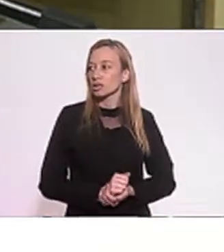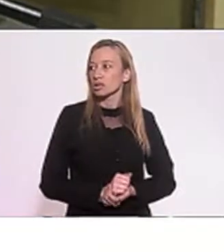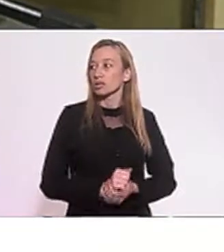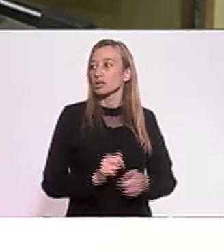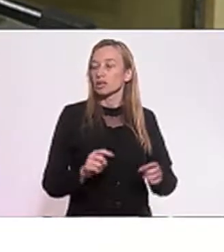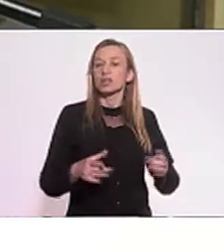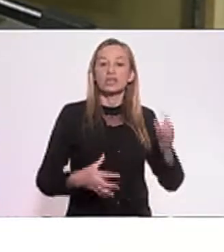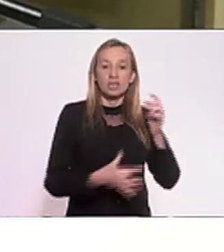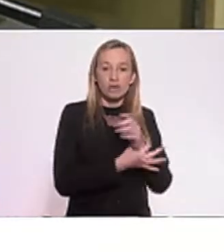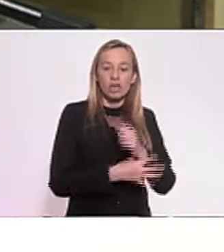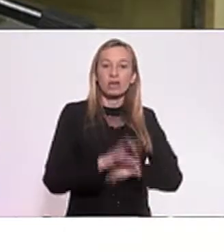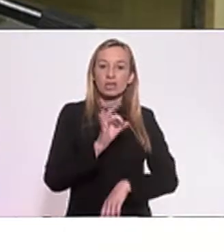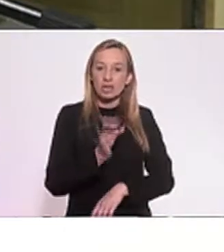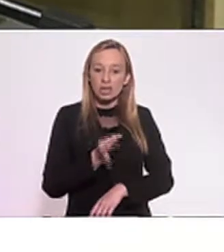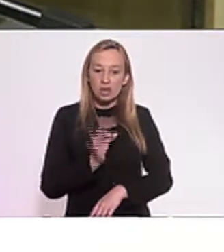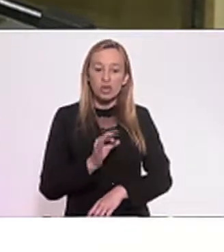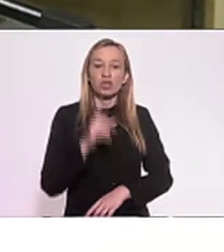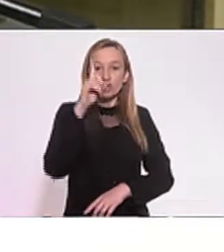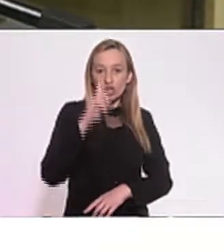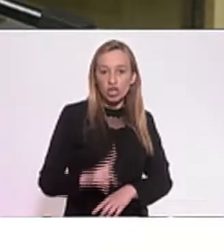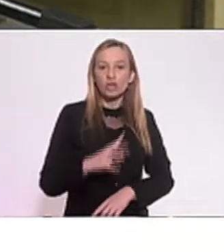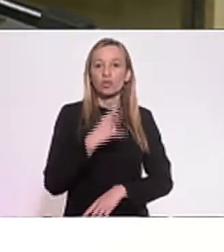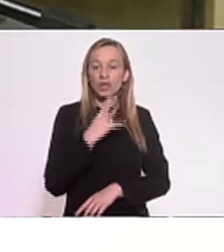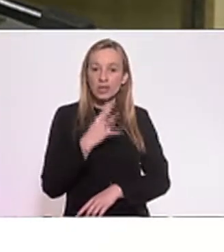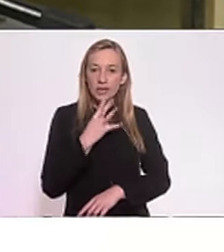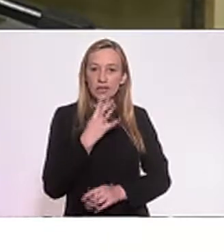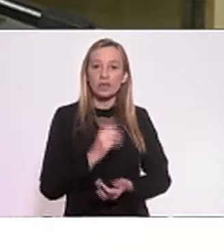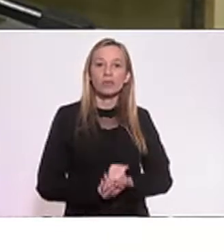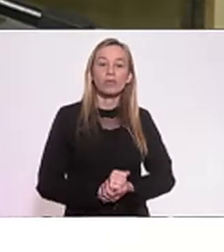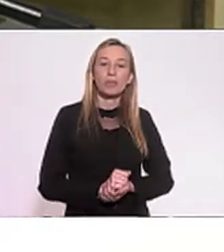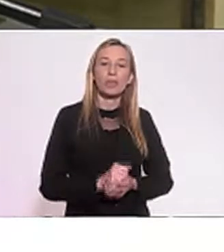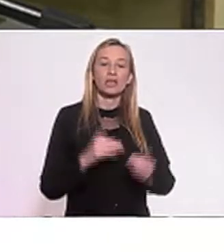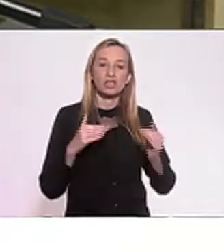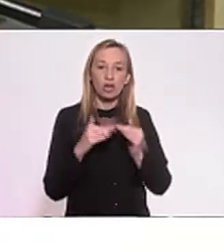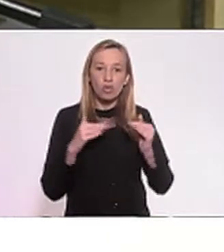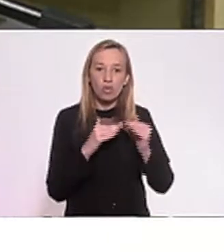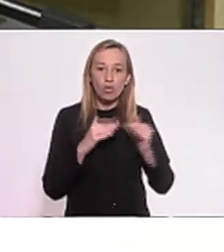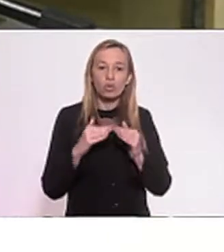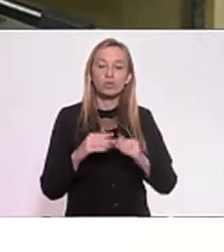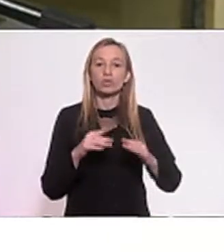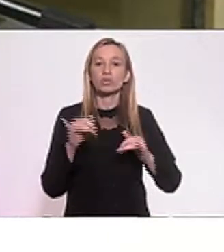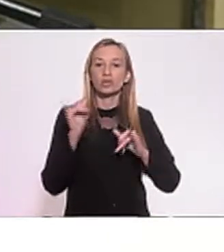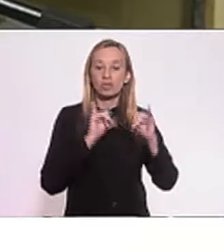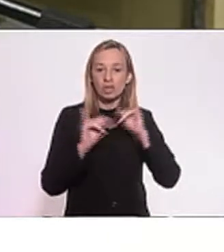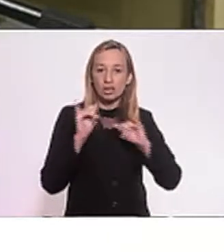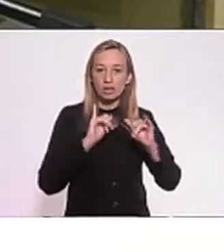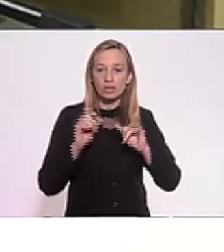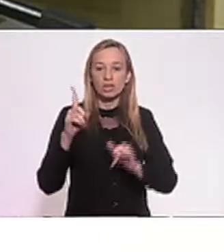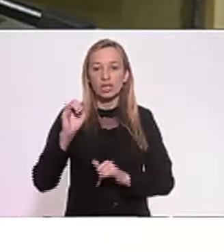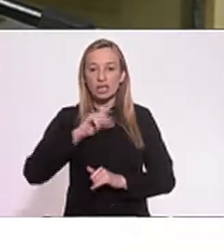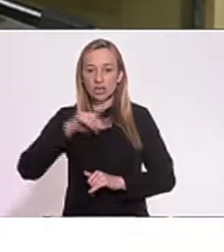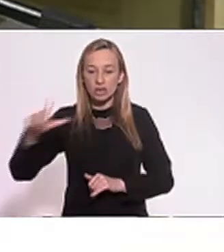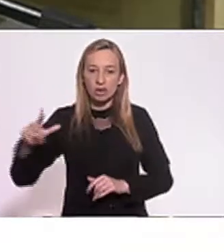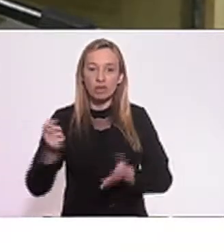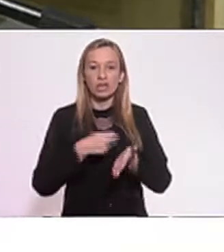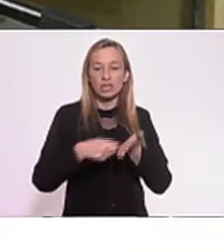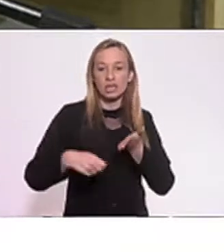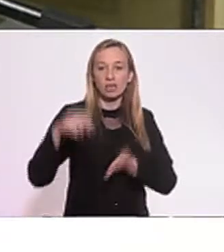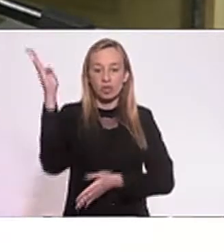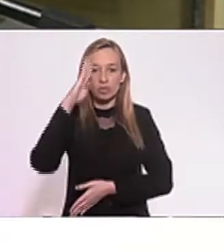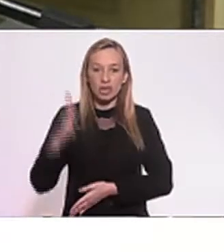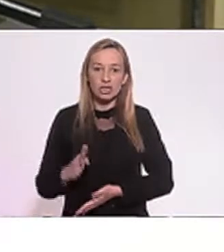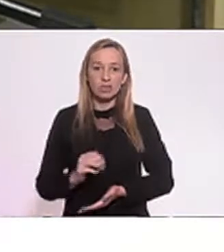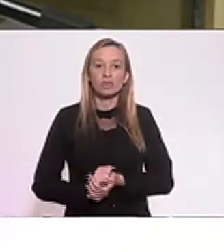Recomenda-se assegurar efetivamente os direitos reconhecidos em acordos e declarações internacionais assinados pelo Brasil,